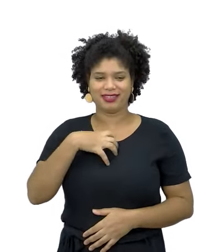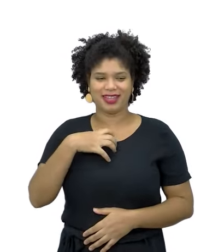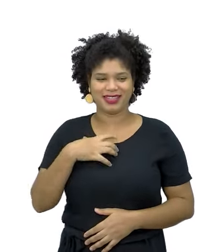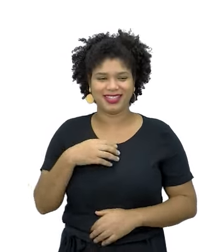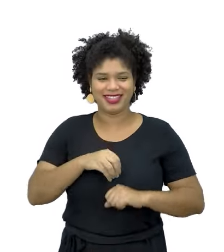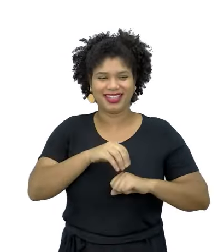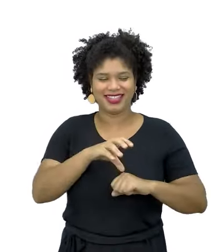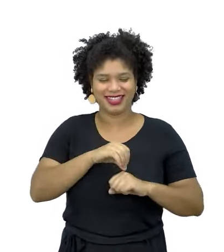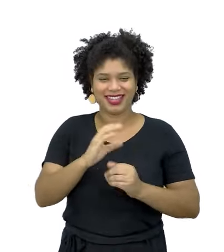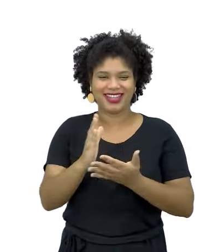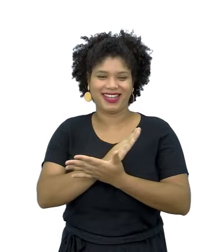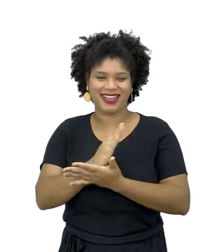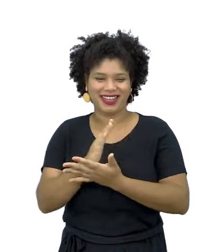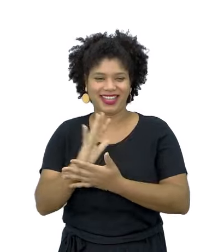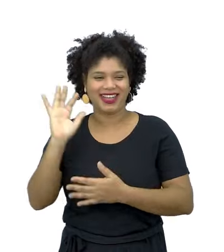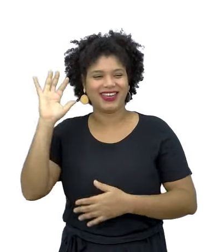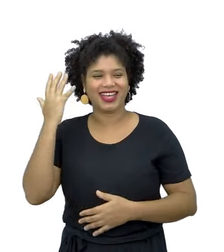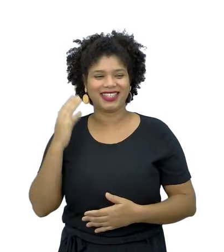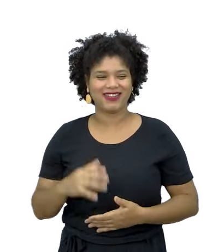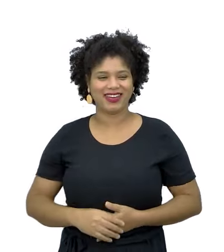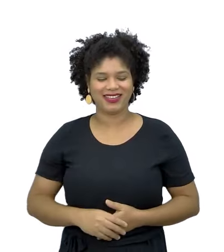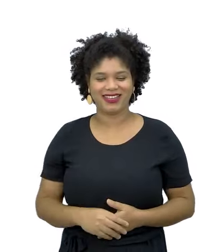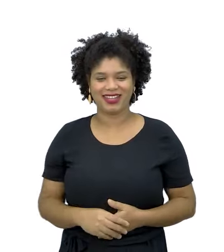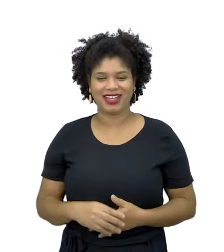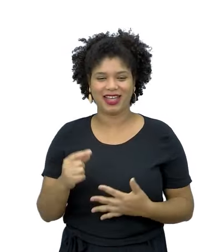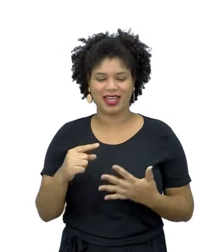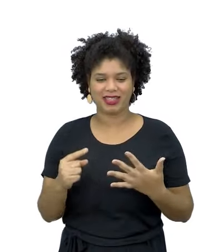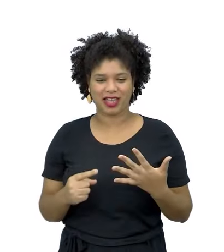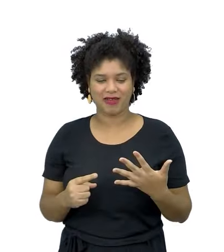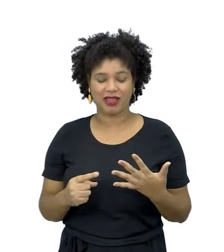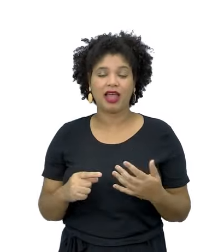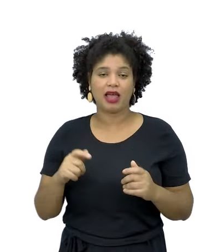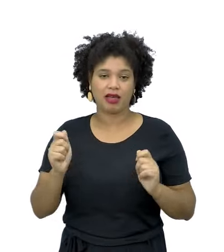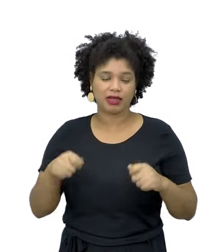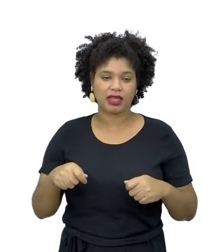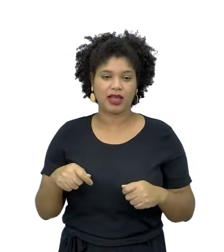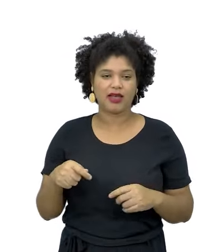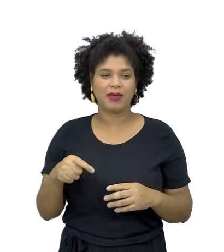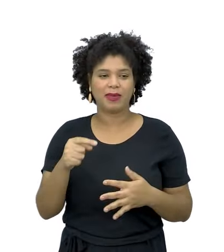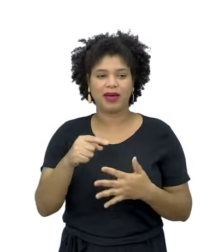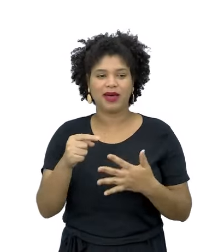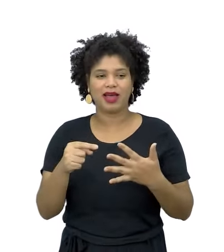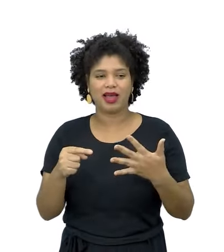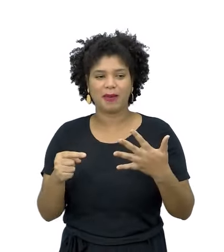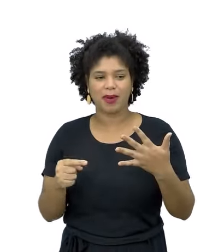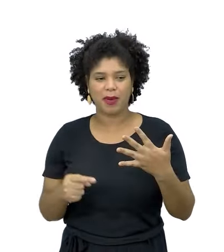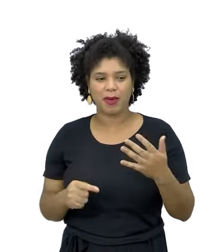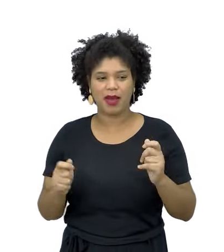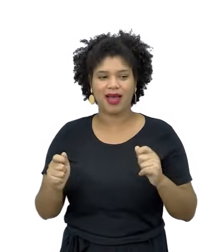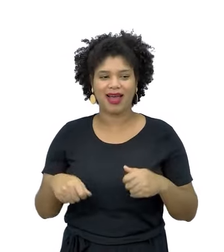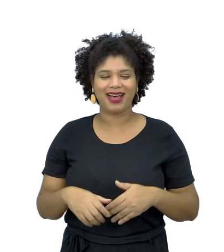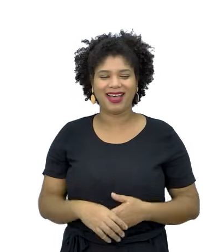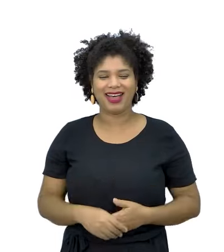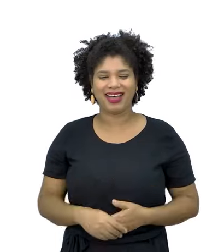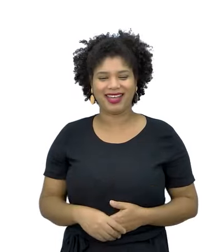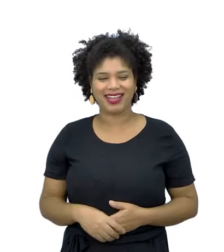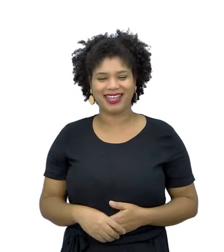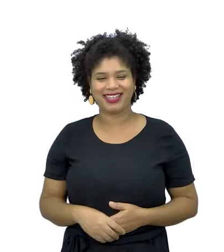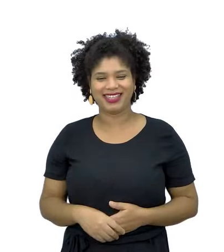com questões, nunca dar uma resposta pronta, né, já para esse aluno, mas fazê-lo pensar,